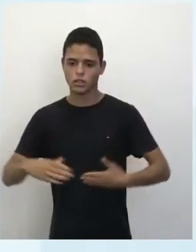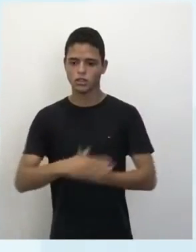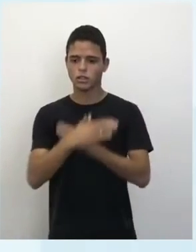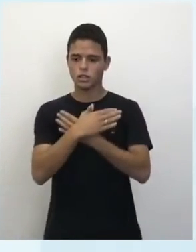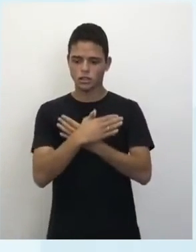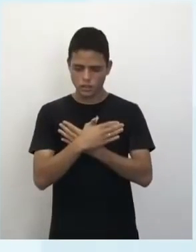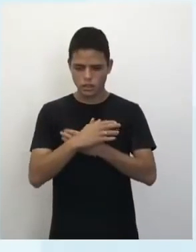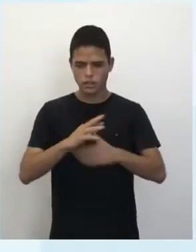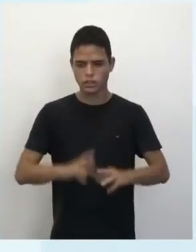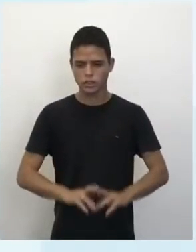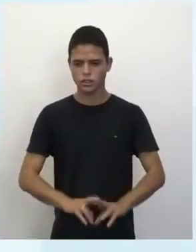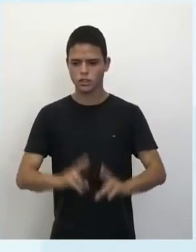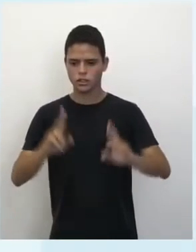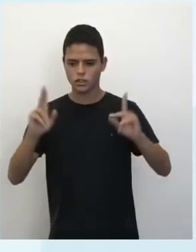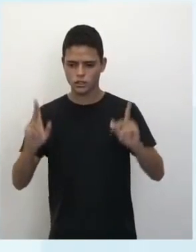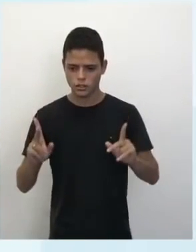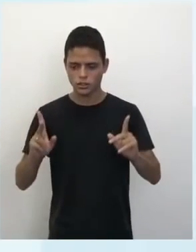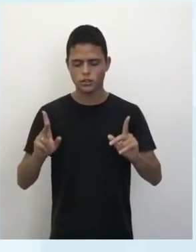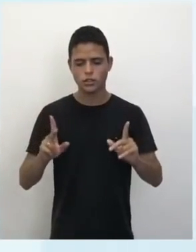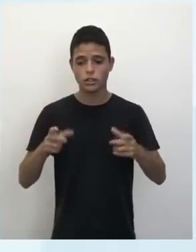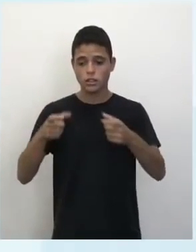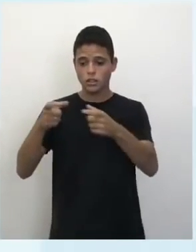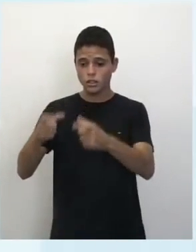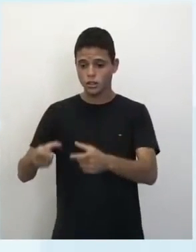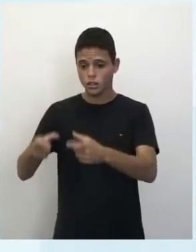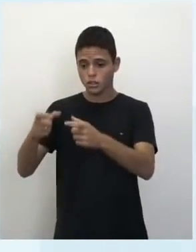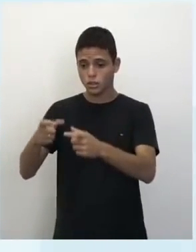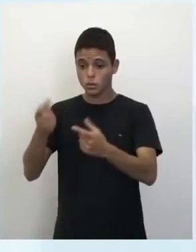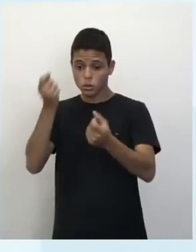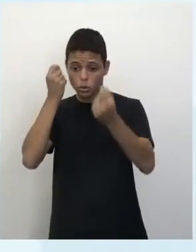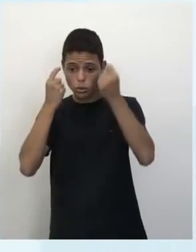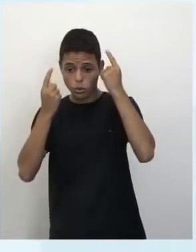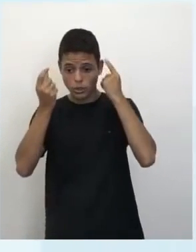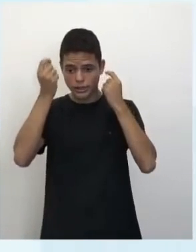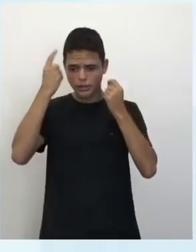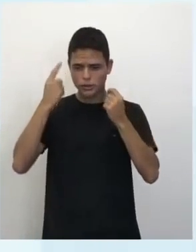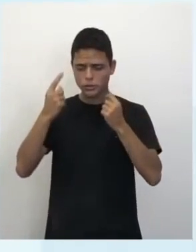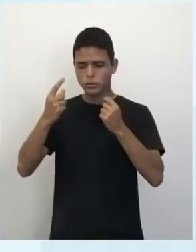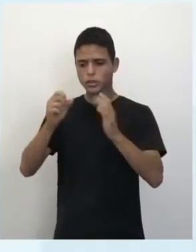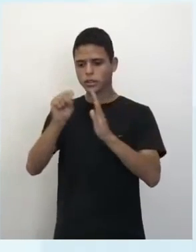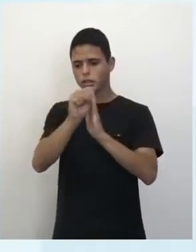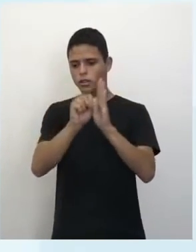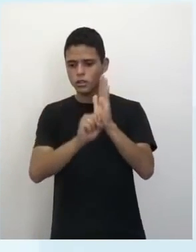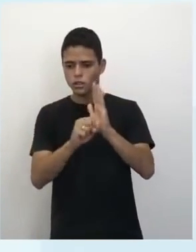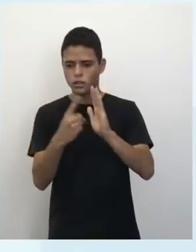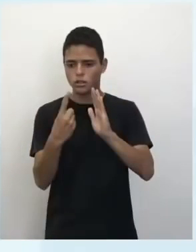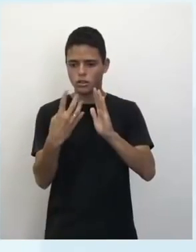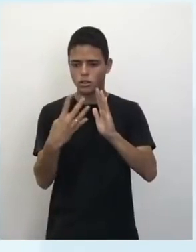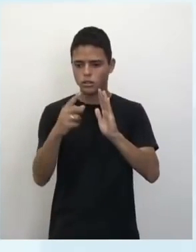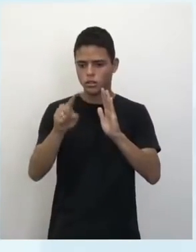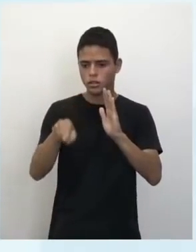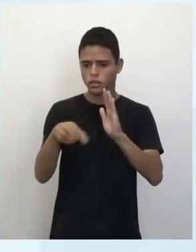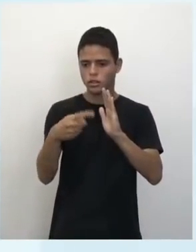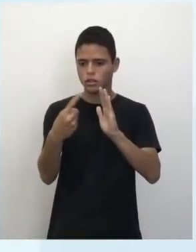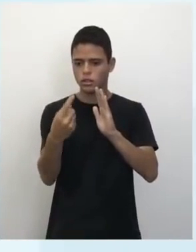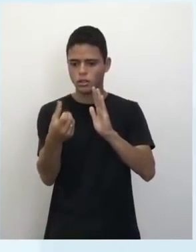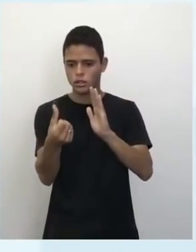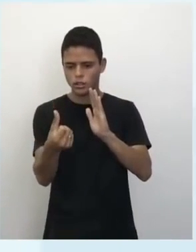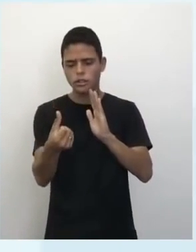étnicos que habitavam o centro do México entre os séculos XIV e XVI. Organizados em